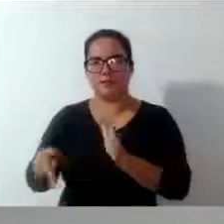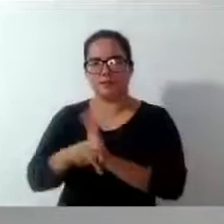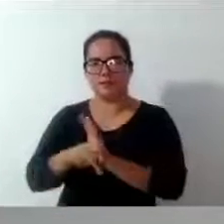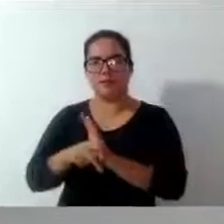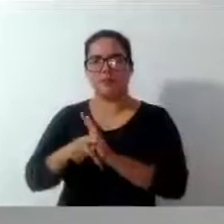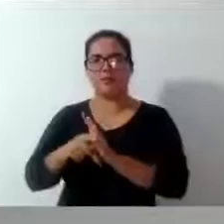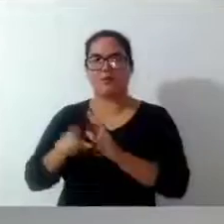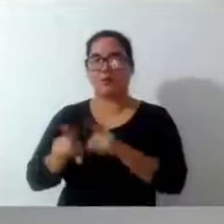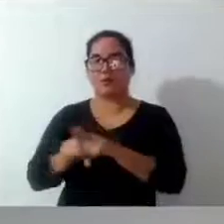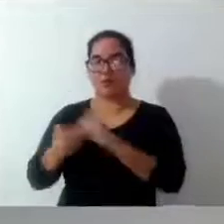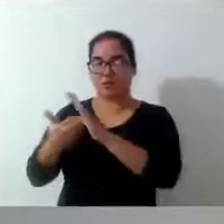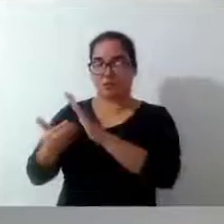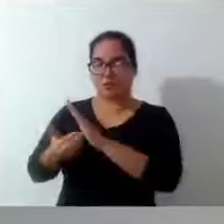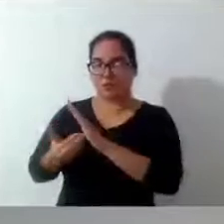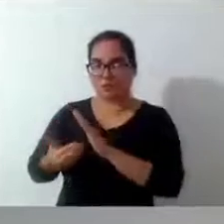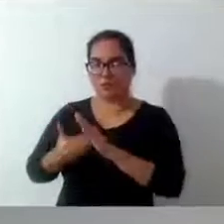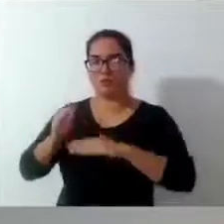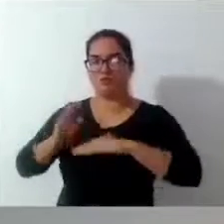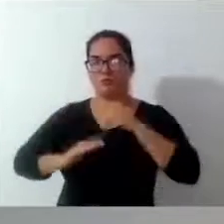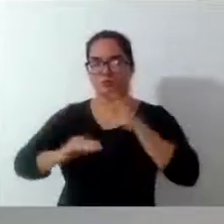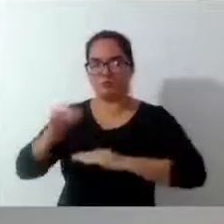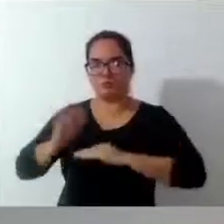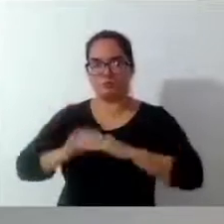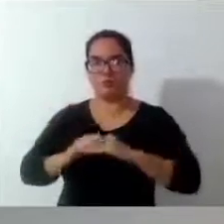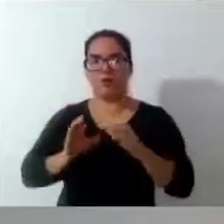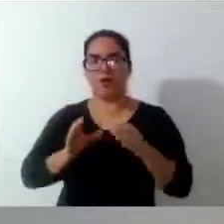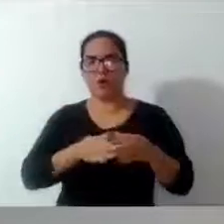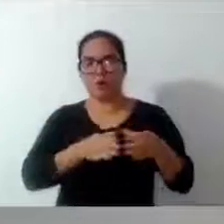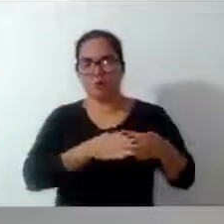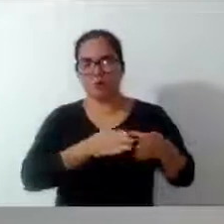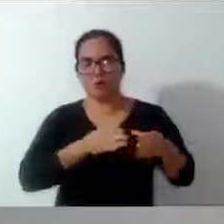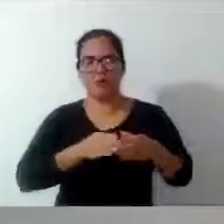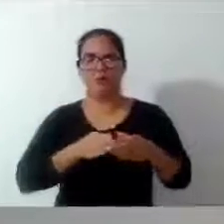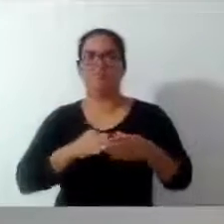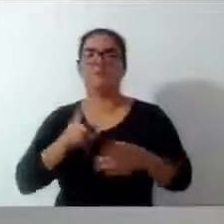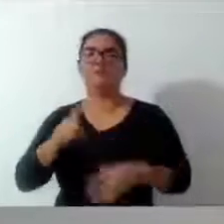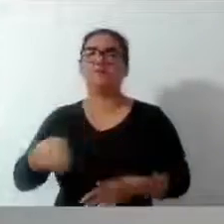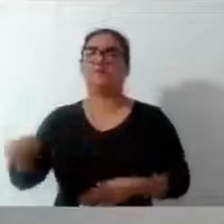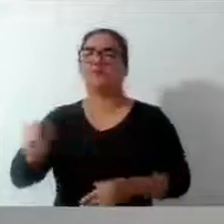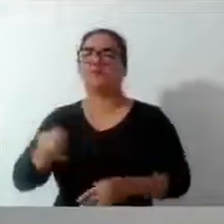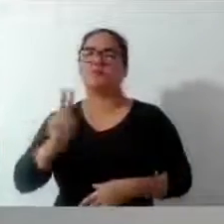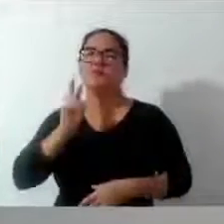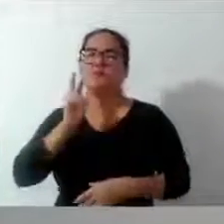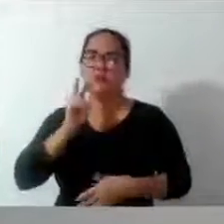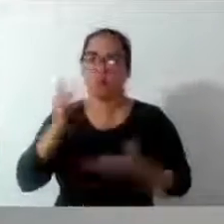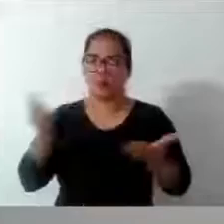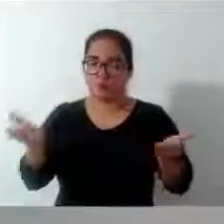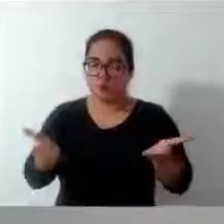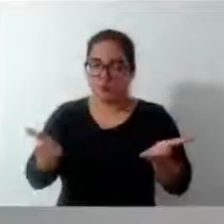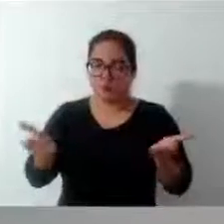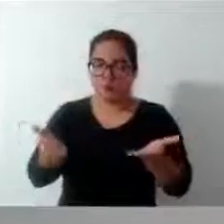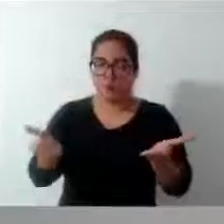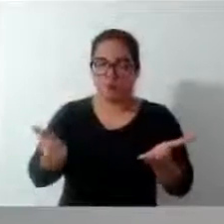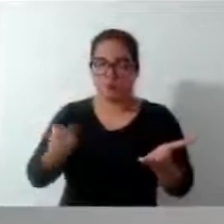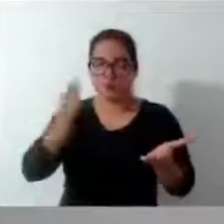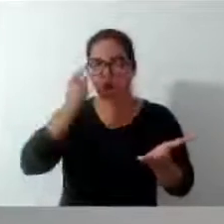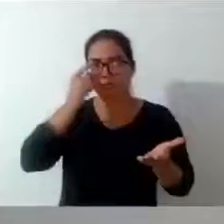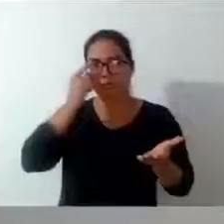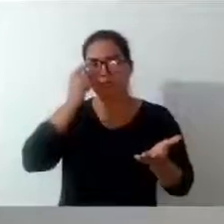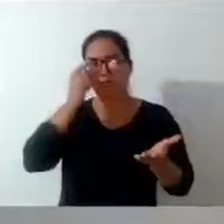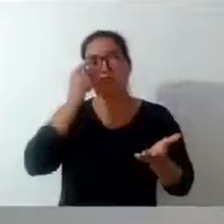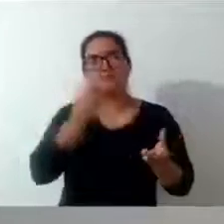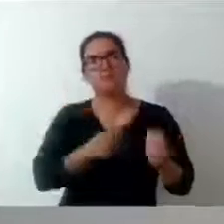comissionados. Senhoras e senhores vereadores, aí hoje, minha assessoria me passa um